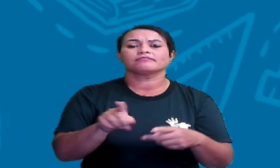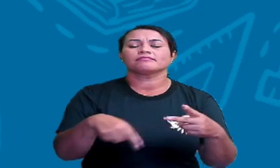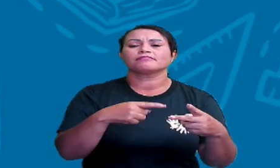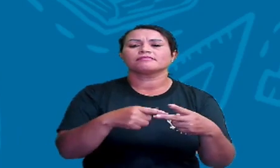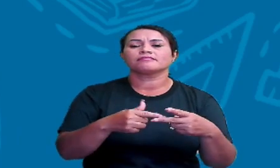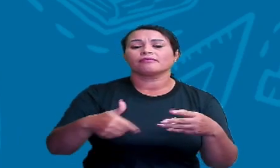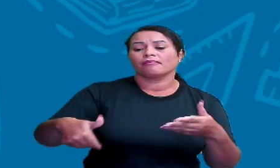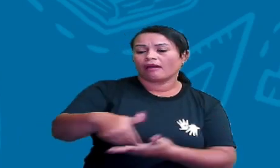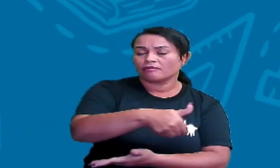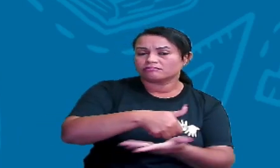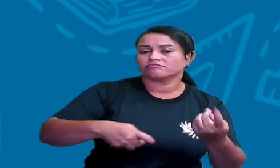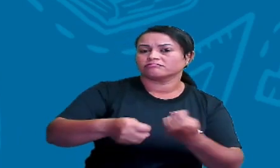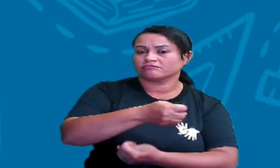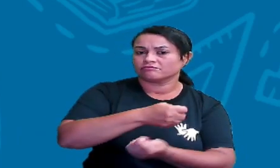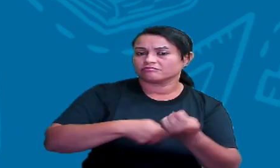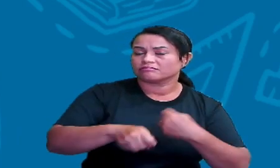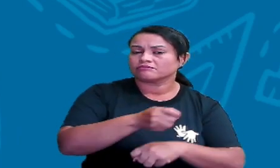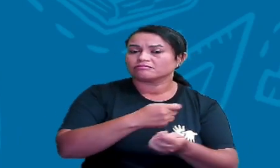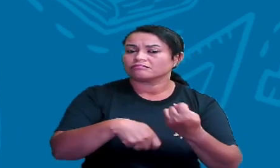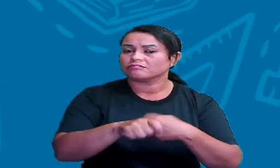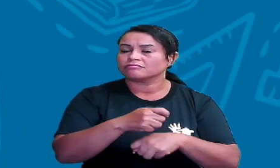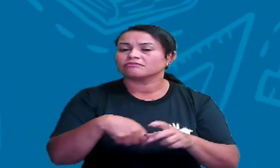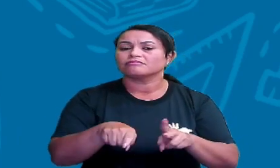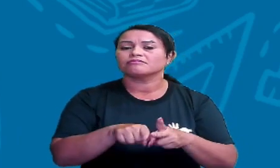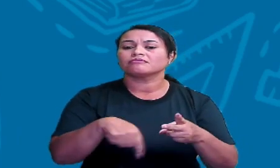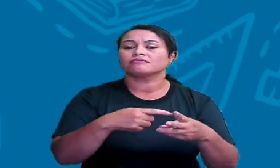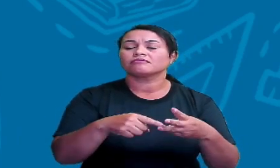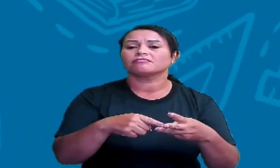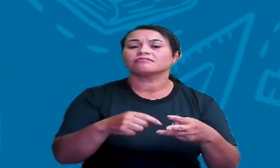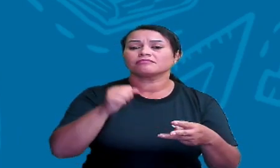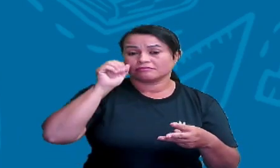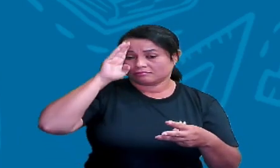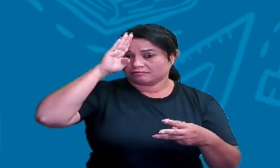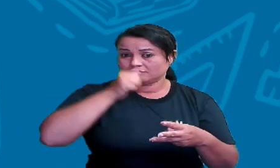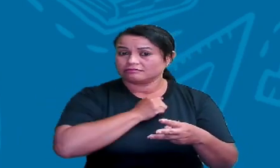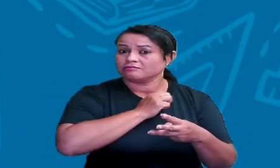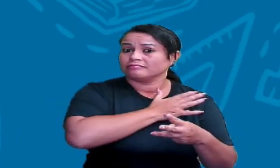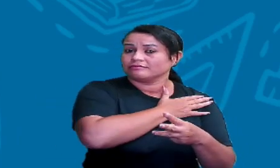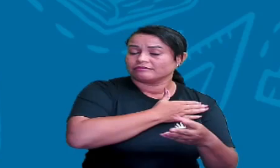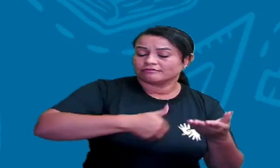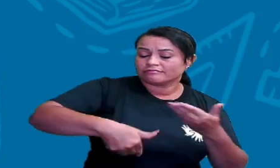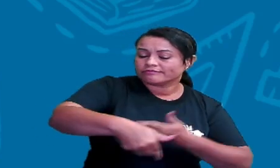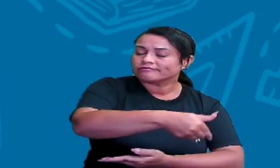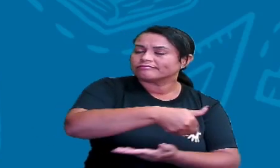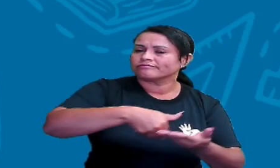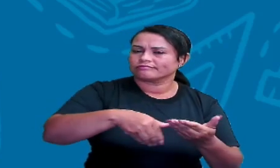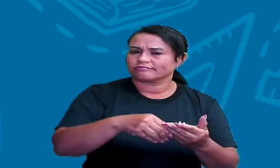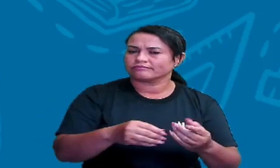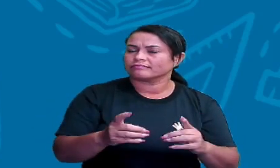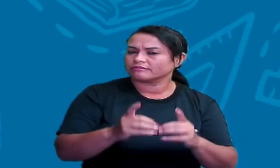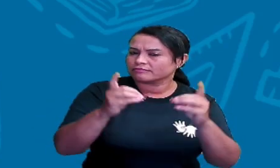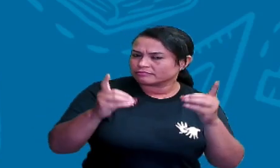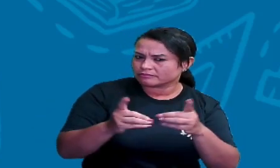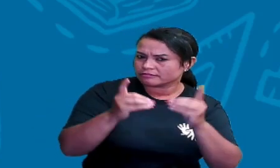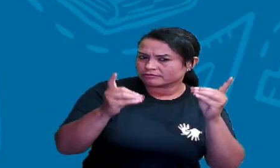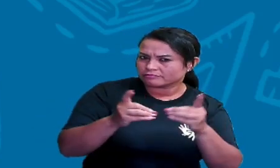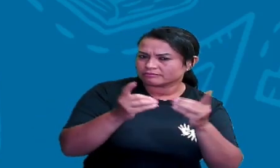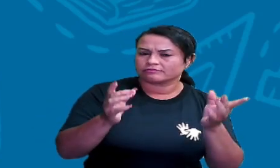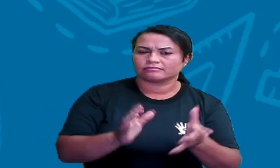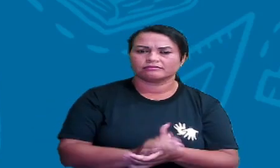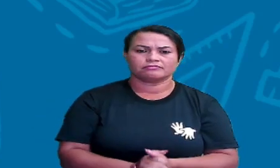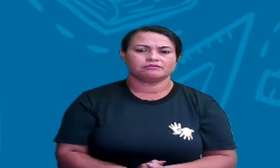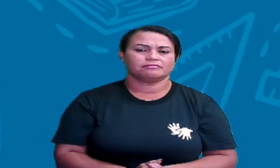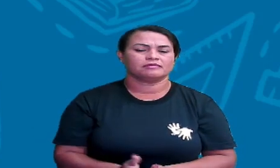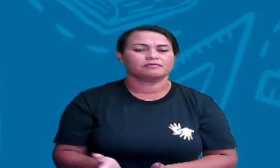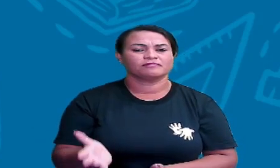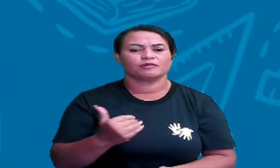das trocas econômicas, das trocas militares. Então, é sempre uma coisa mais dinâmica, tá bom? Então,